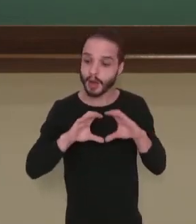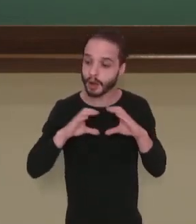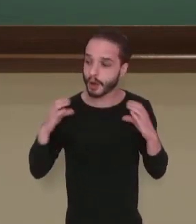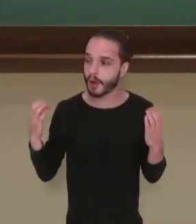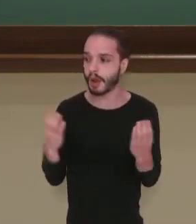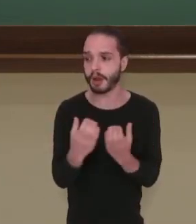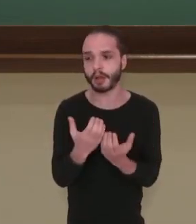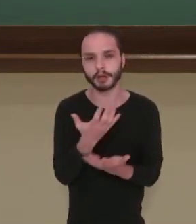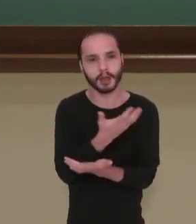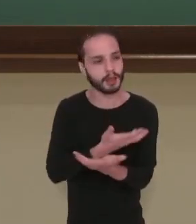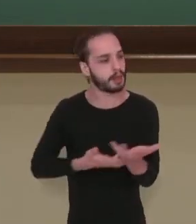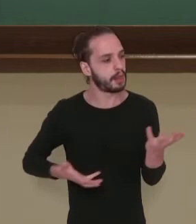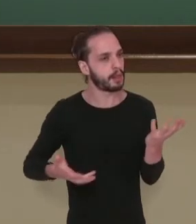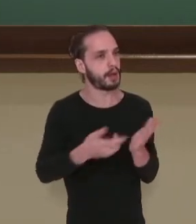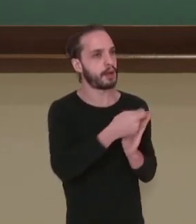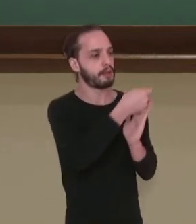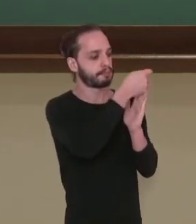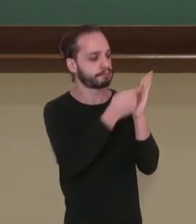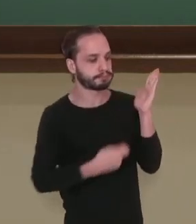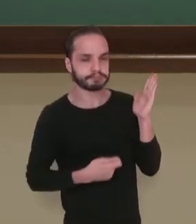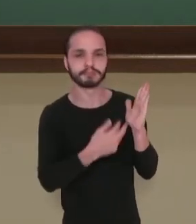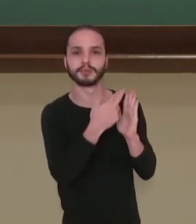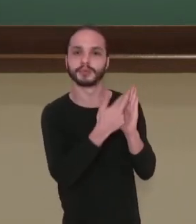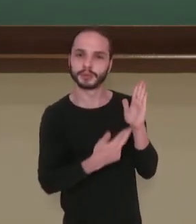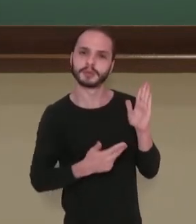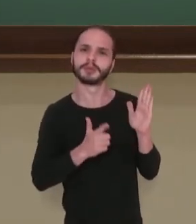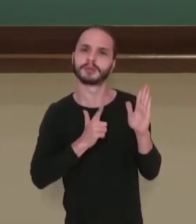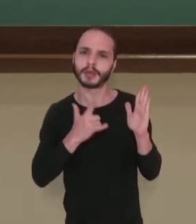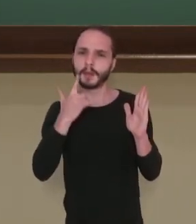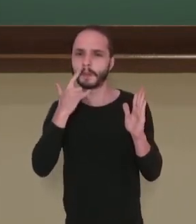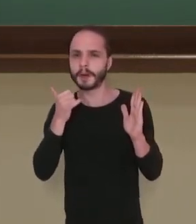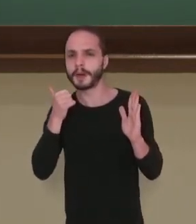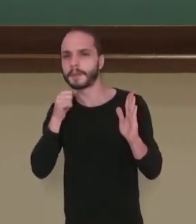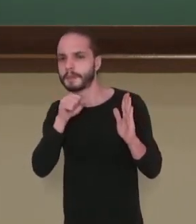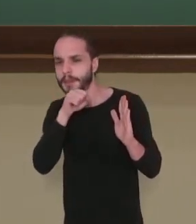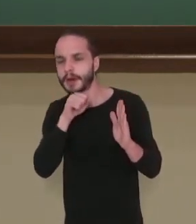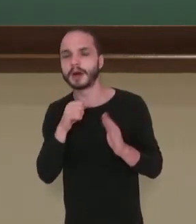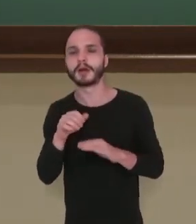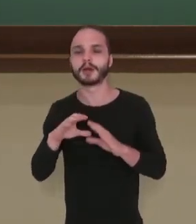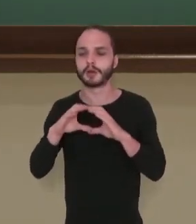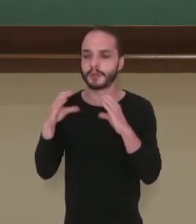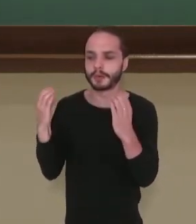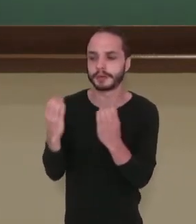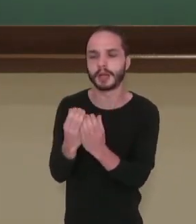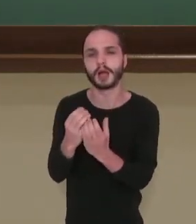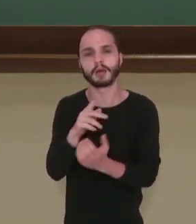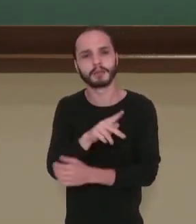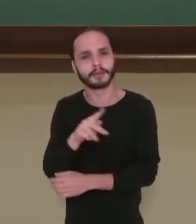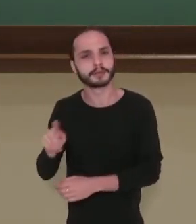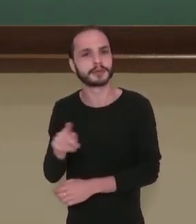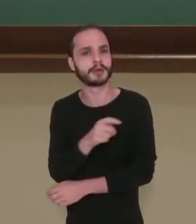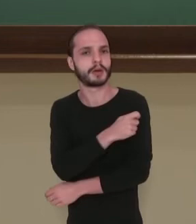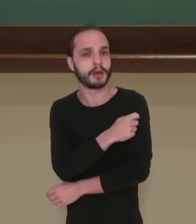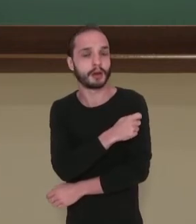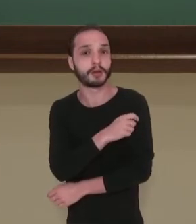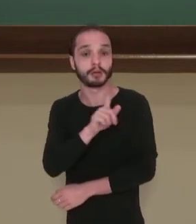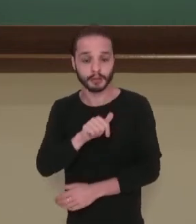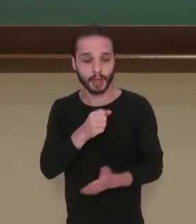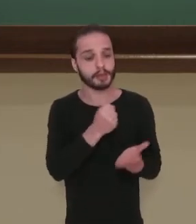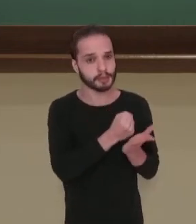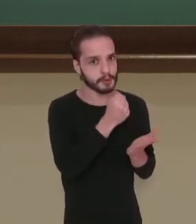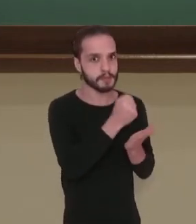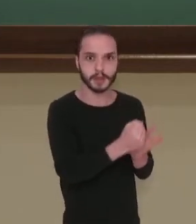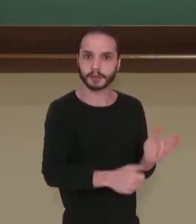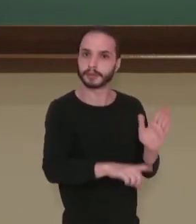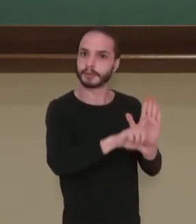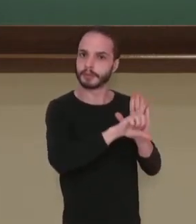coletiva pelo conselho escolar, que também tem a participação de pais, também tem a participação da comunidade, e ele é um documento jurídico. Ele